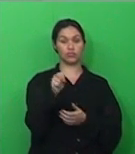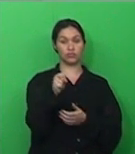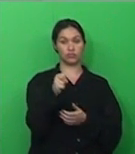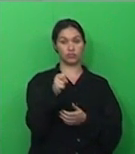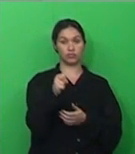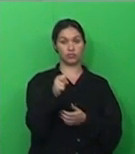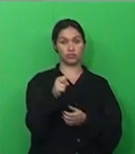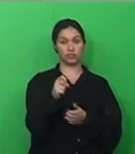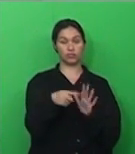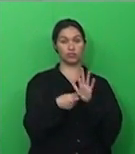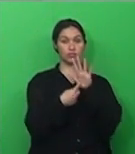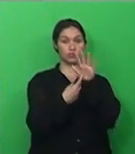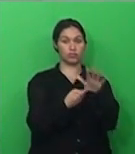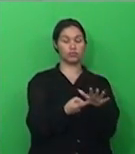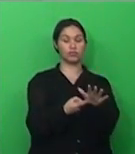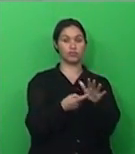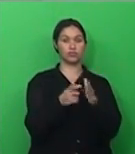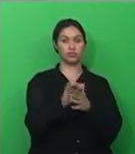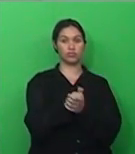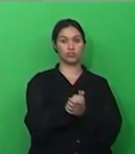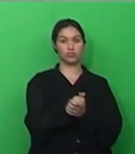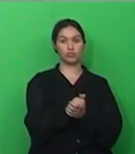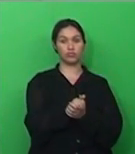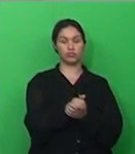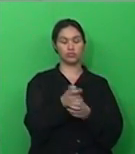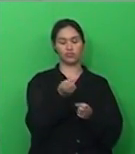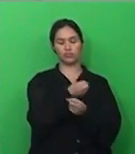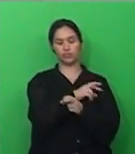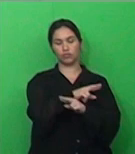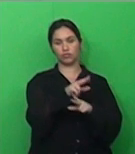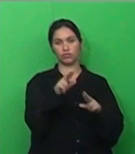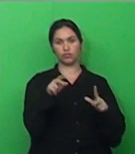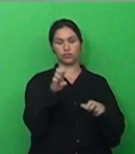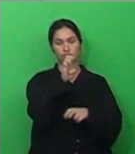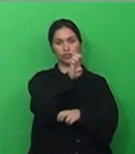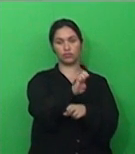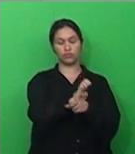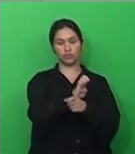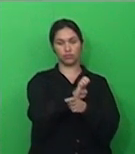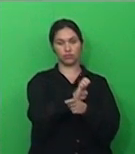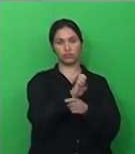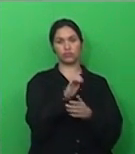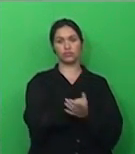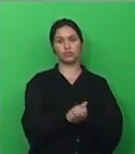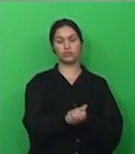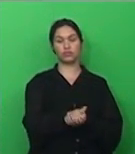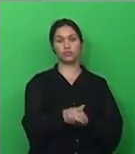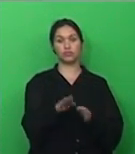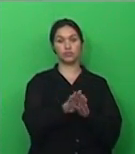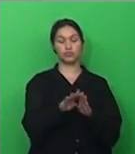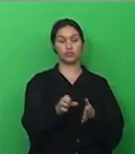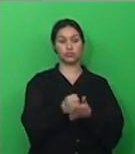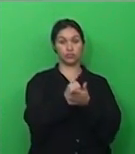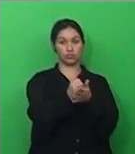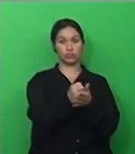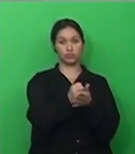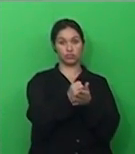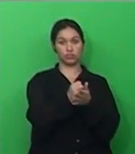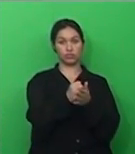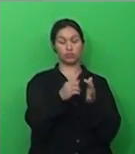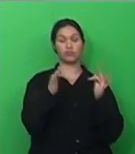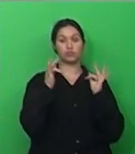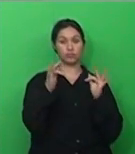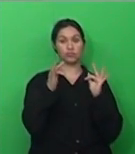de teatro de Santa Catarina, Rio Grande do Sul, Ceará, outros, e até da Argentina. Contou com o apoio da Fundação Municipal de